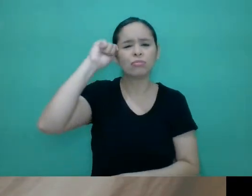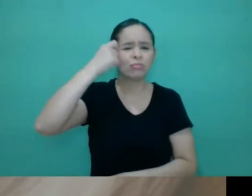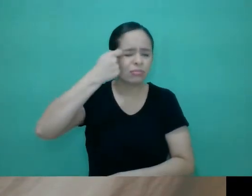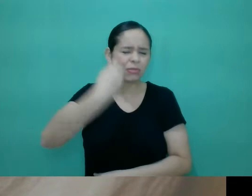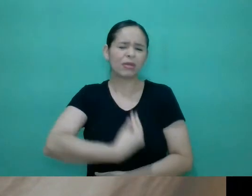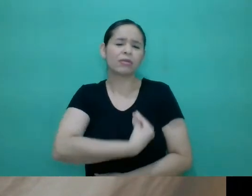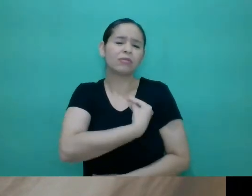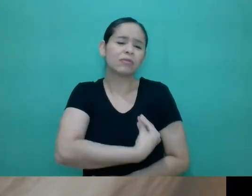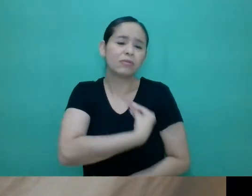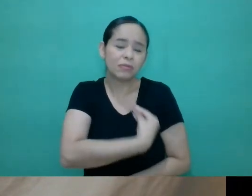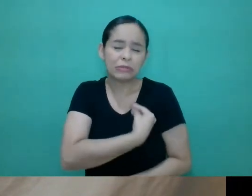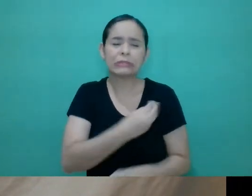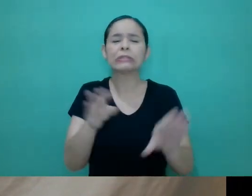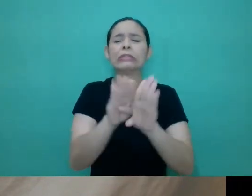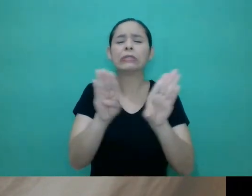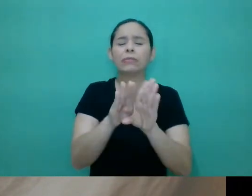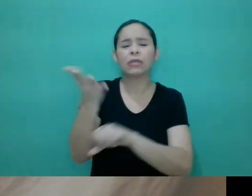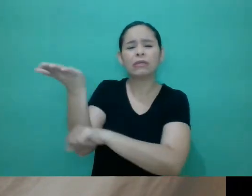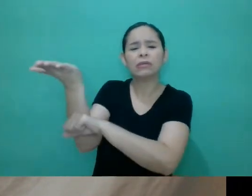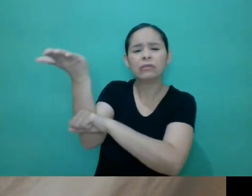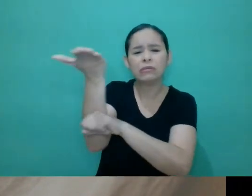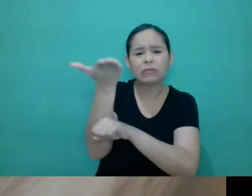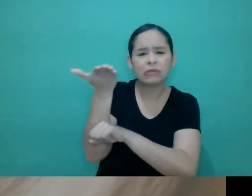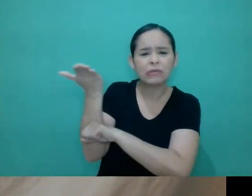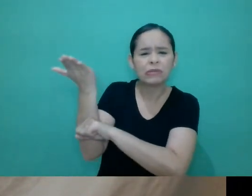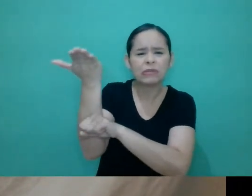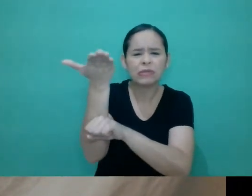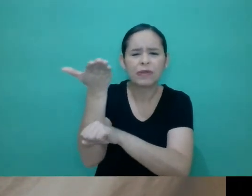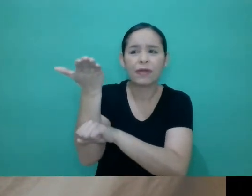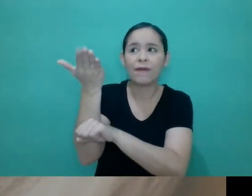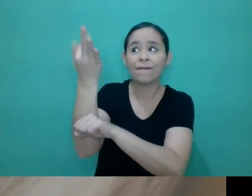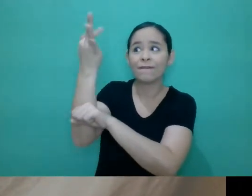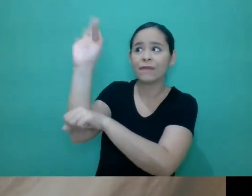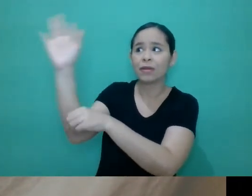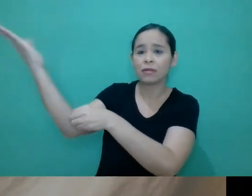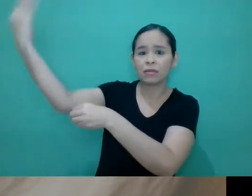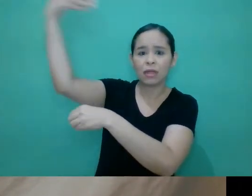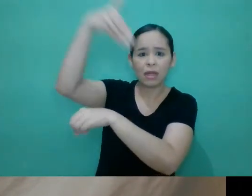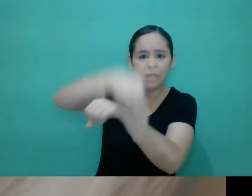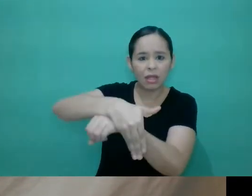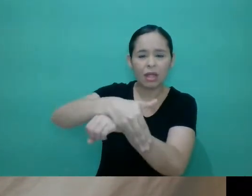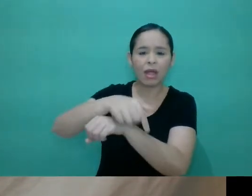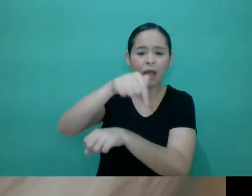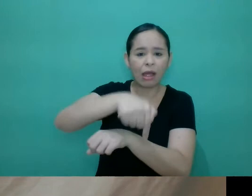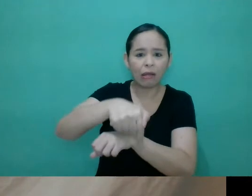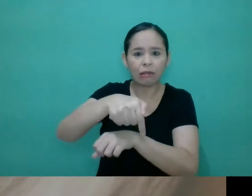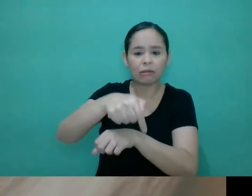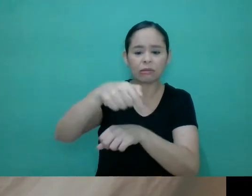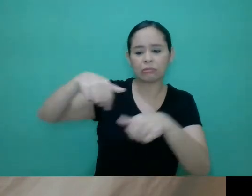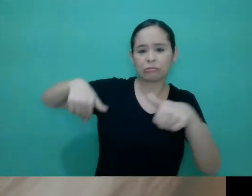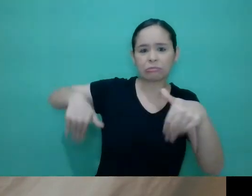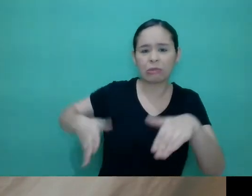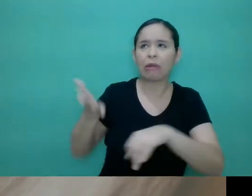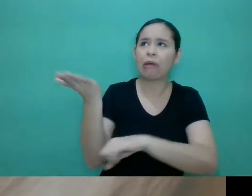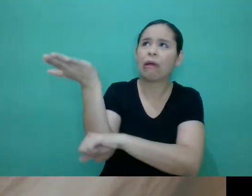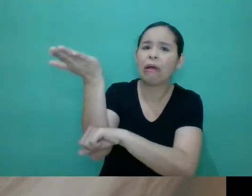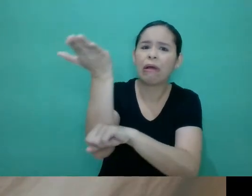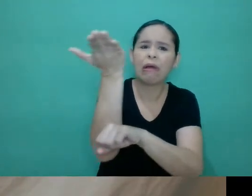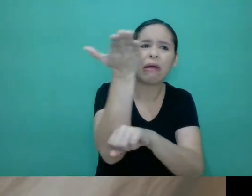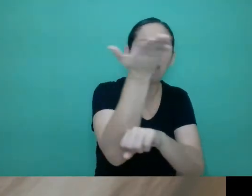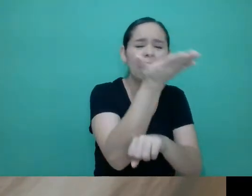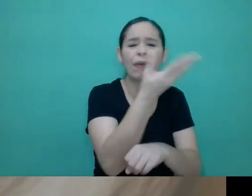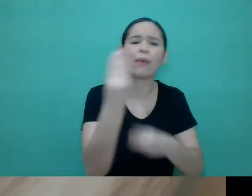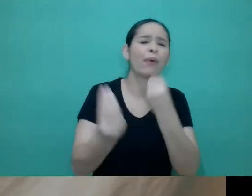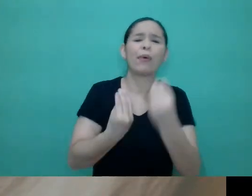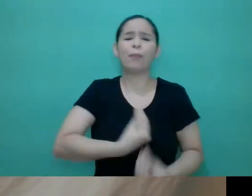os mendigos franceses, né, com o apoio da política local e da política metropolitana ali na